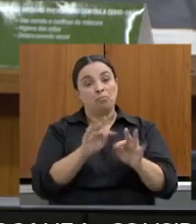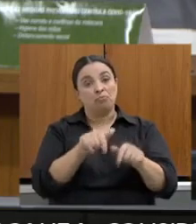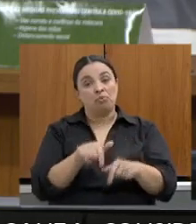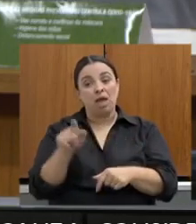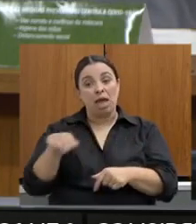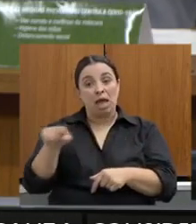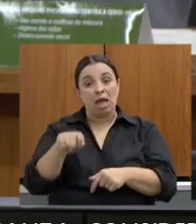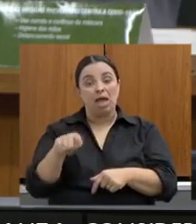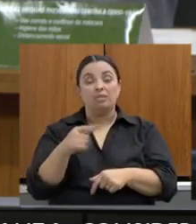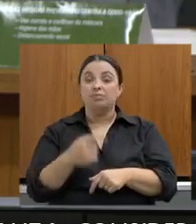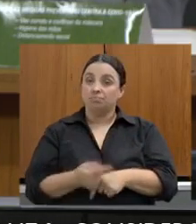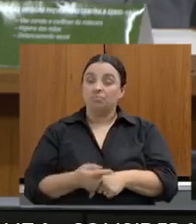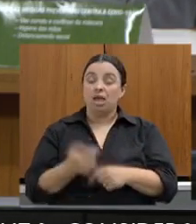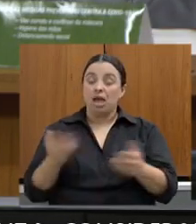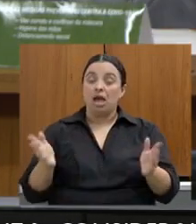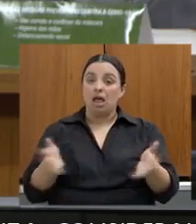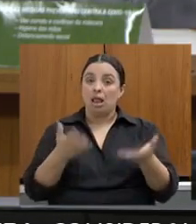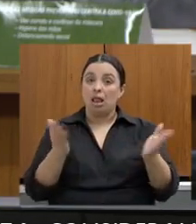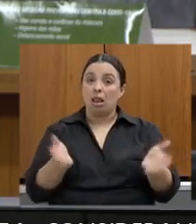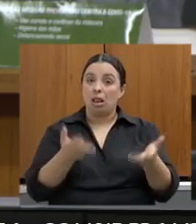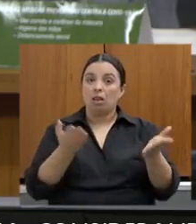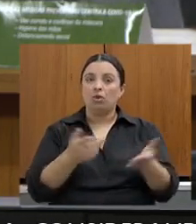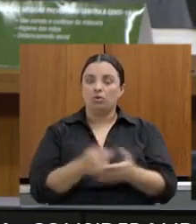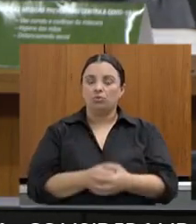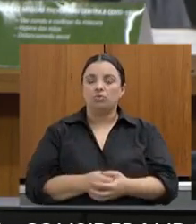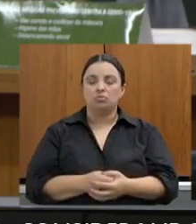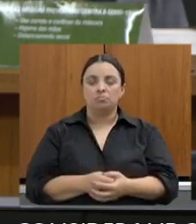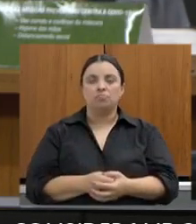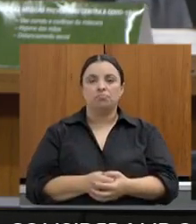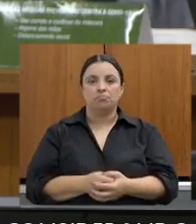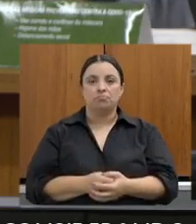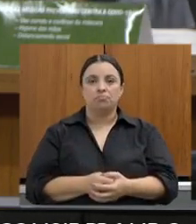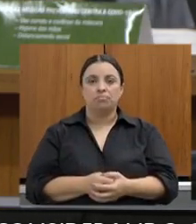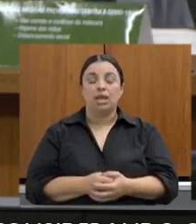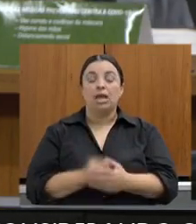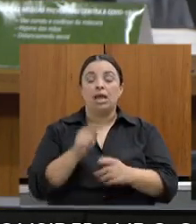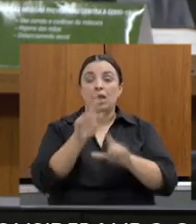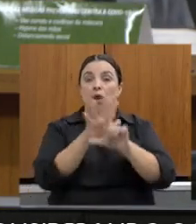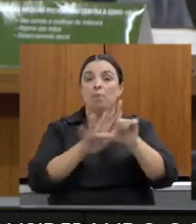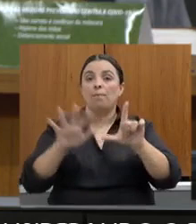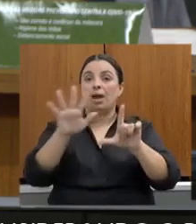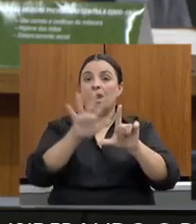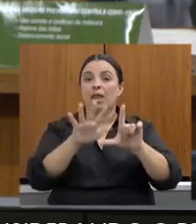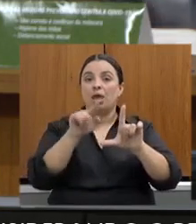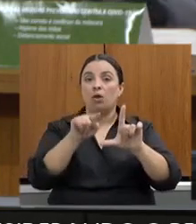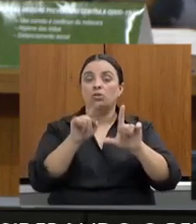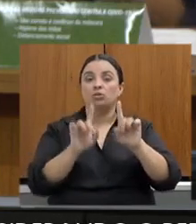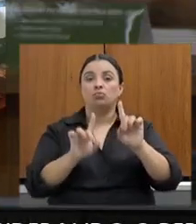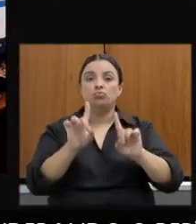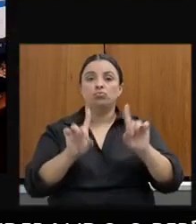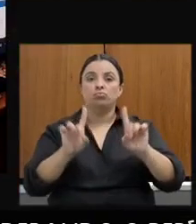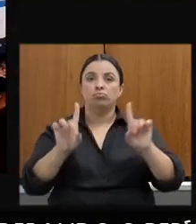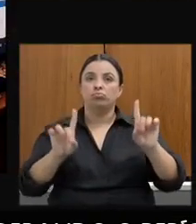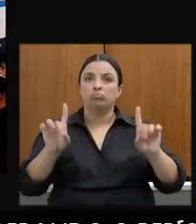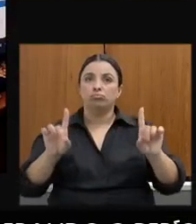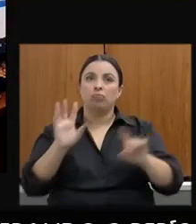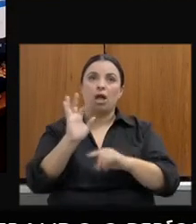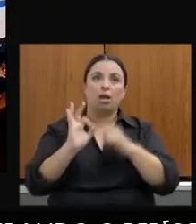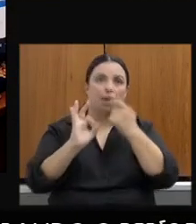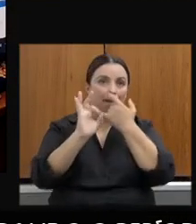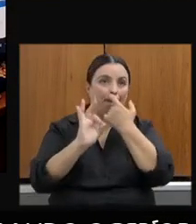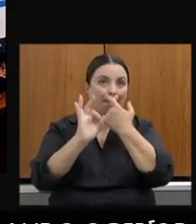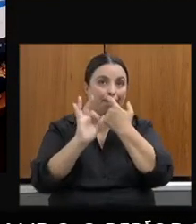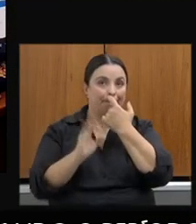pode passar por gentileza o painel de indicadores Eu também já agora pouco destaquei da